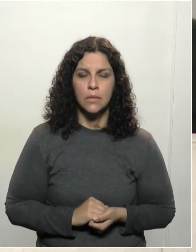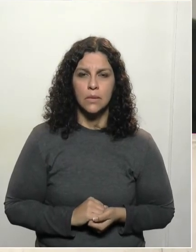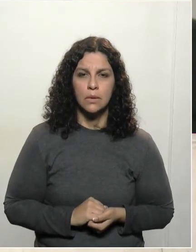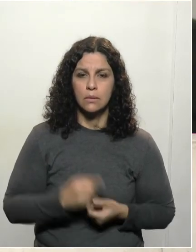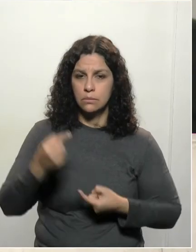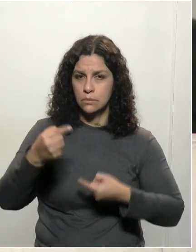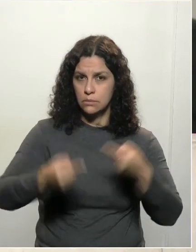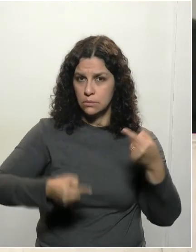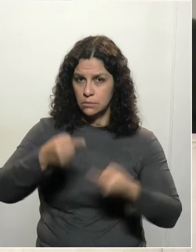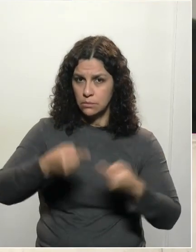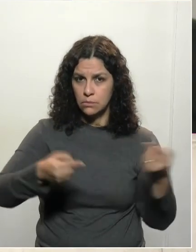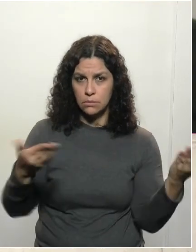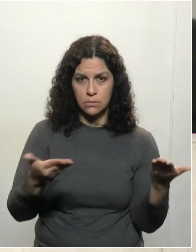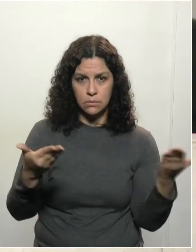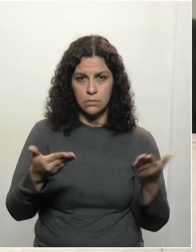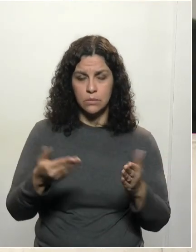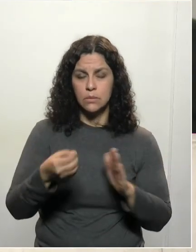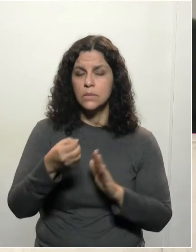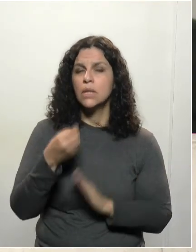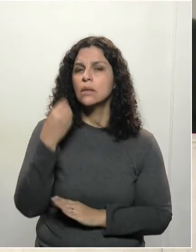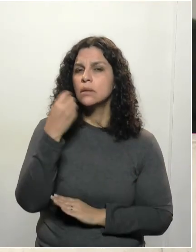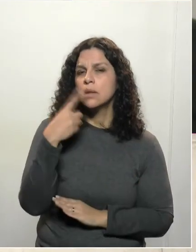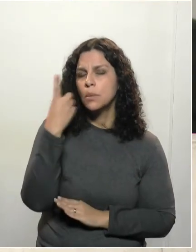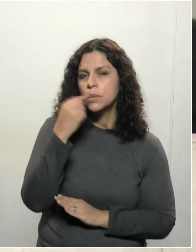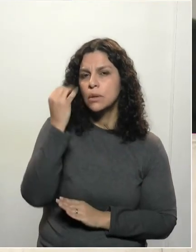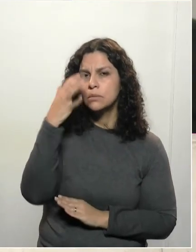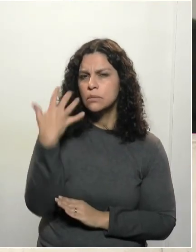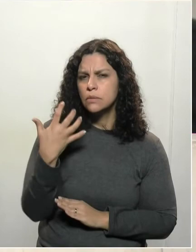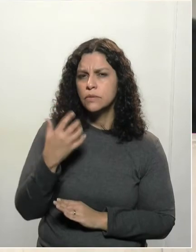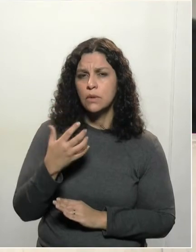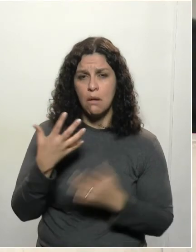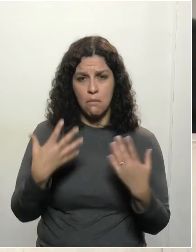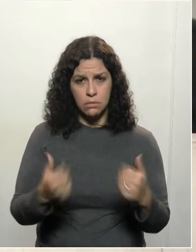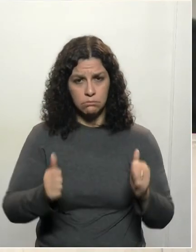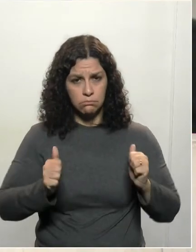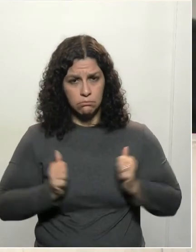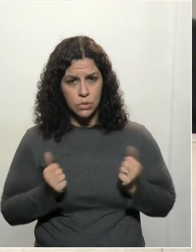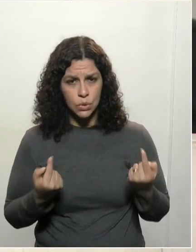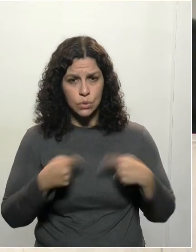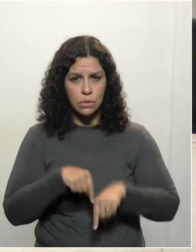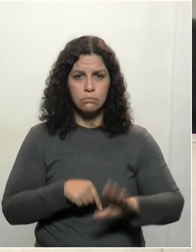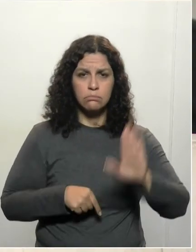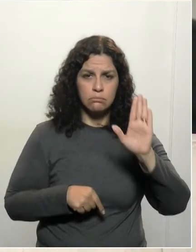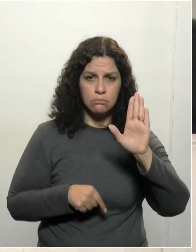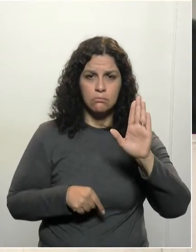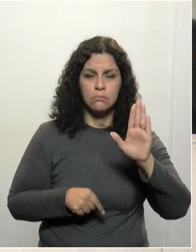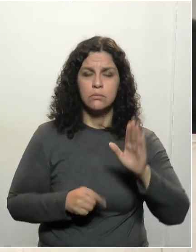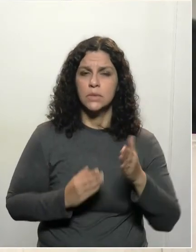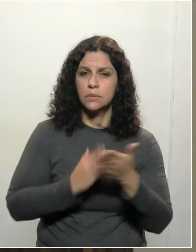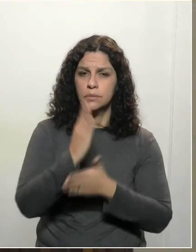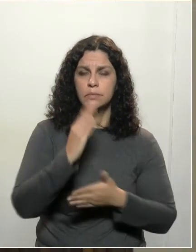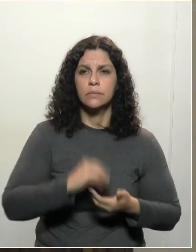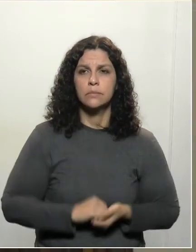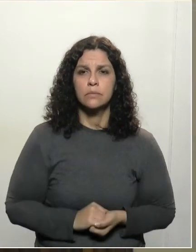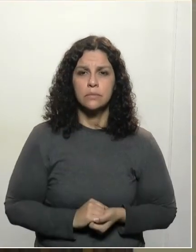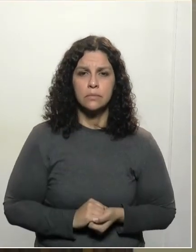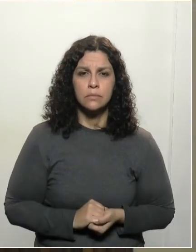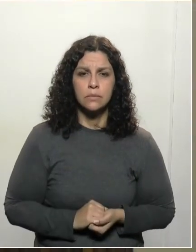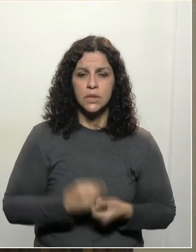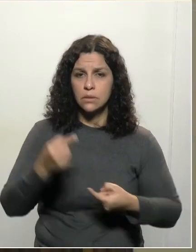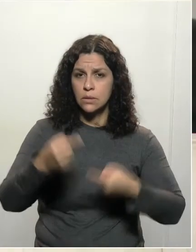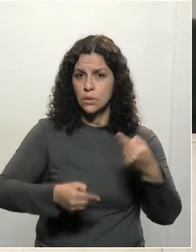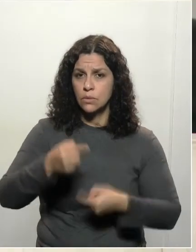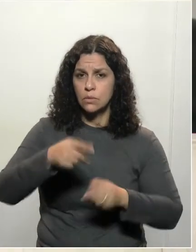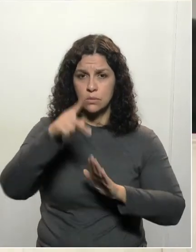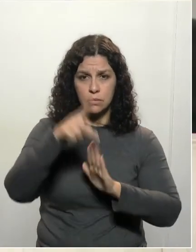Em discussão, o parecer da deputada. Deputados favoráveis, permaneçam como estão. Se não, se manifeste. Aprovado. Em